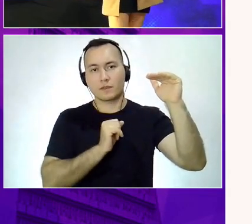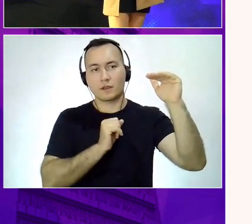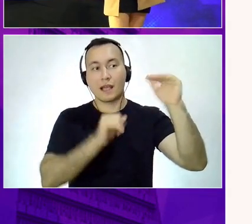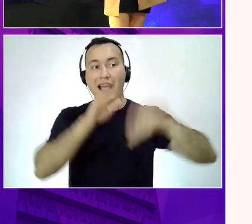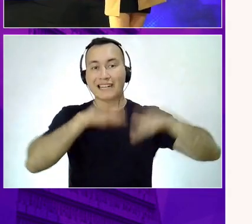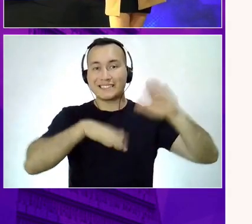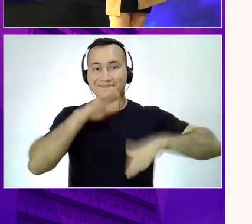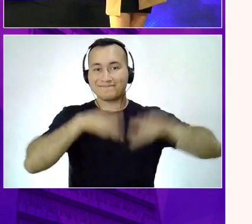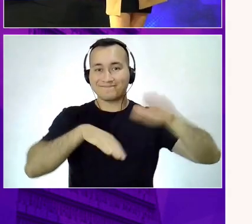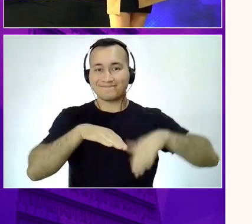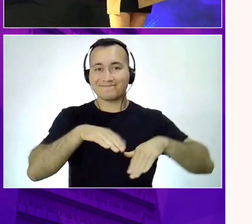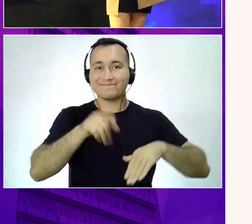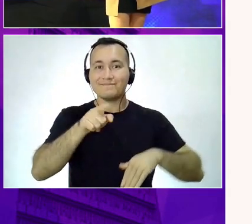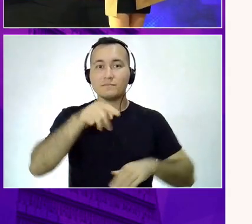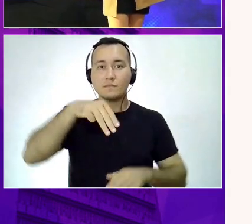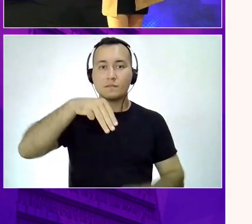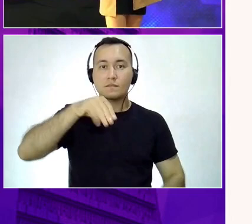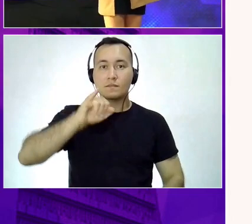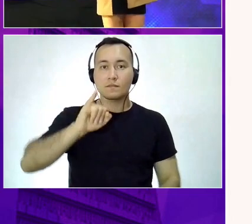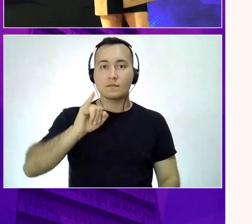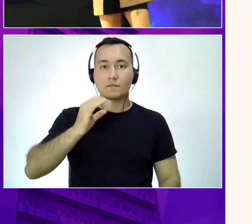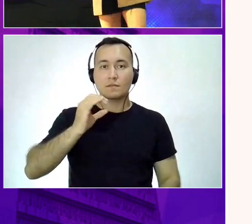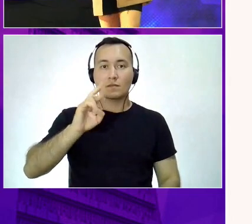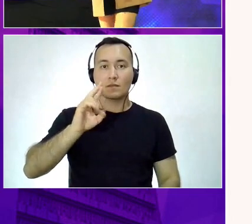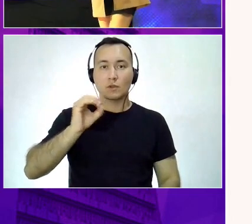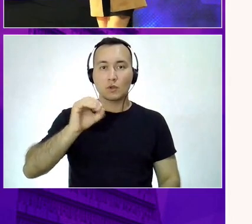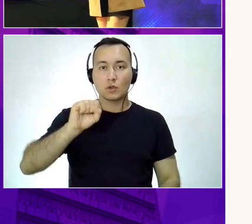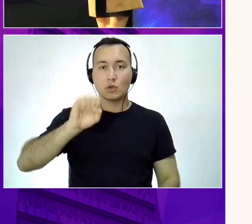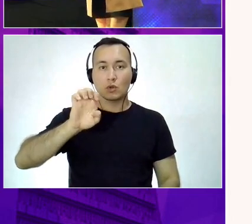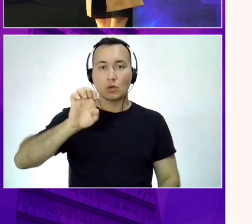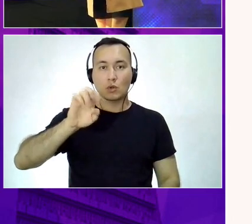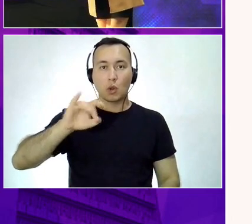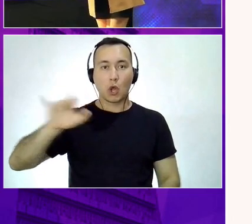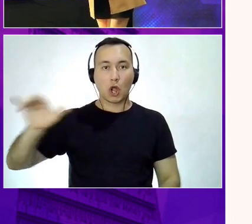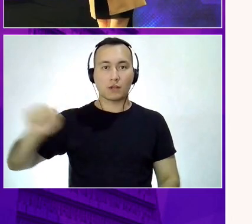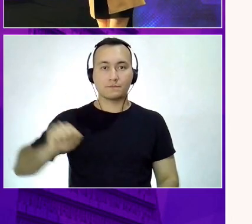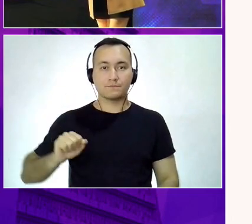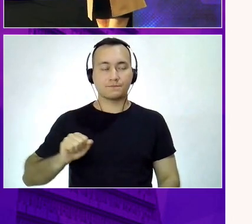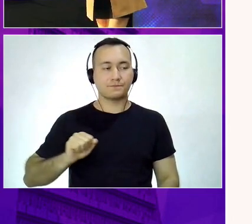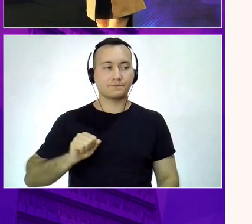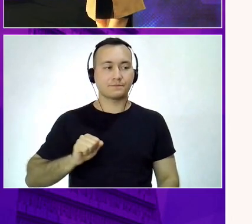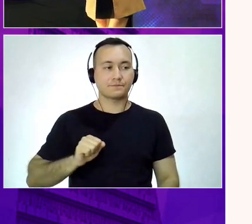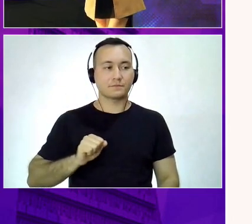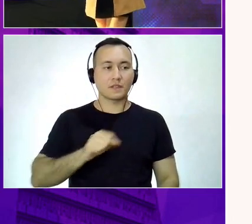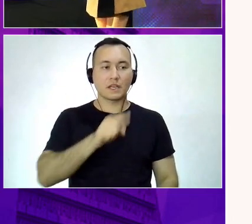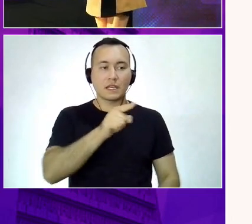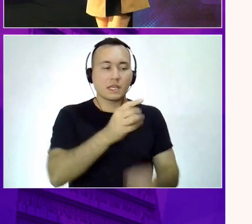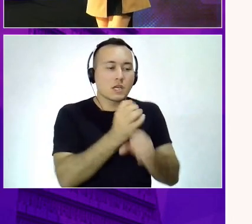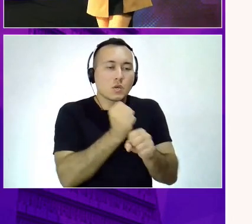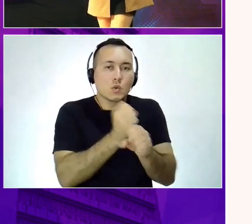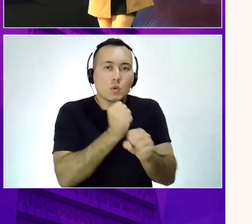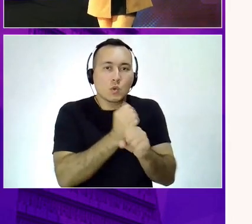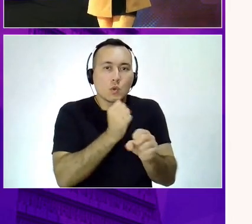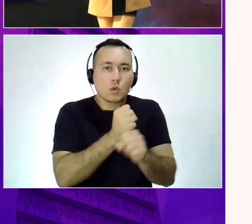pequeno. Ele faz só uma coisa. Imagina que você cria um microserviço só para fazer cálculo de IOF quando